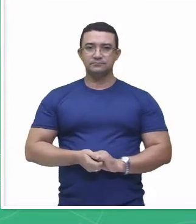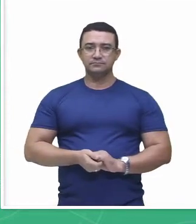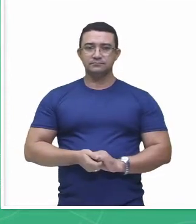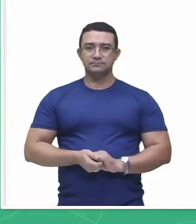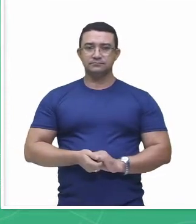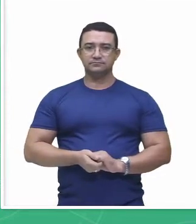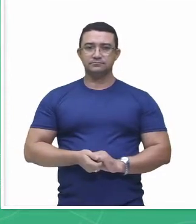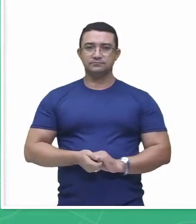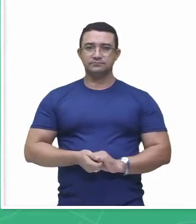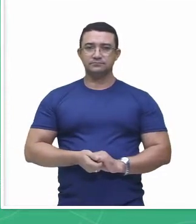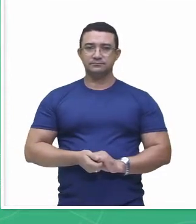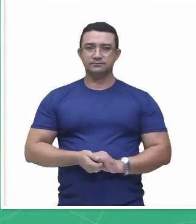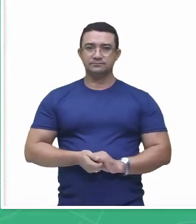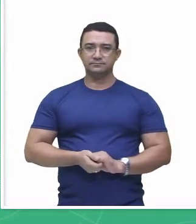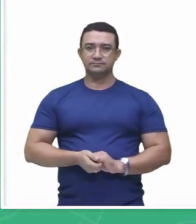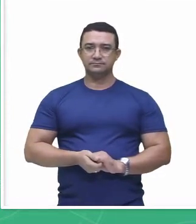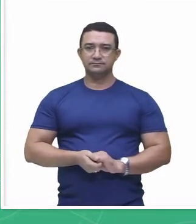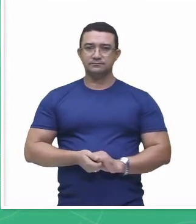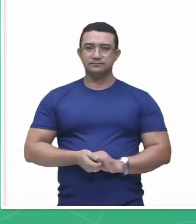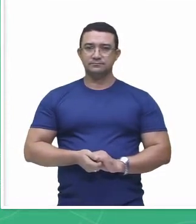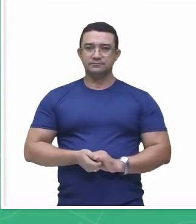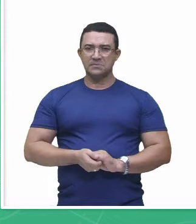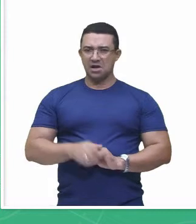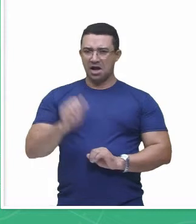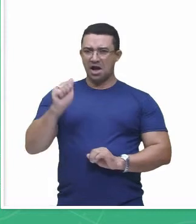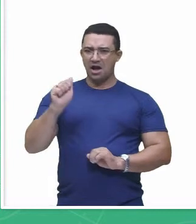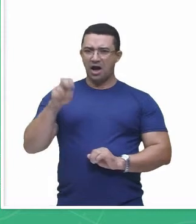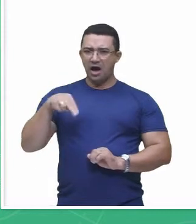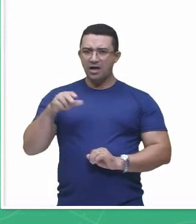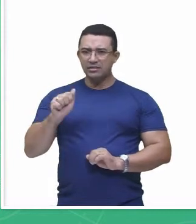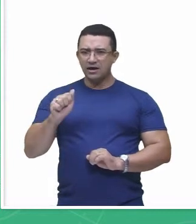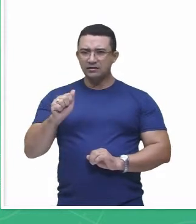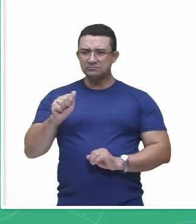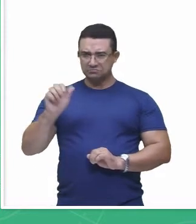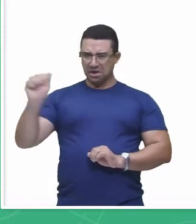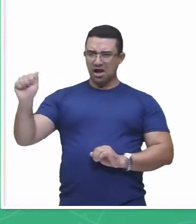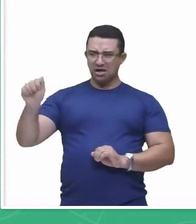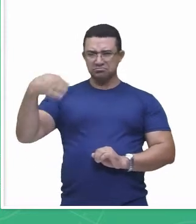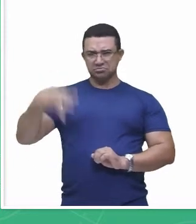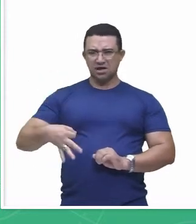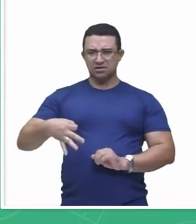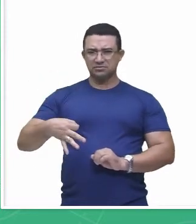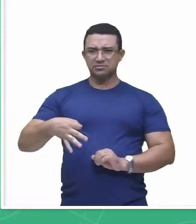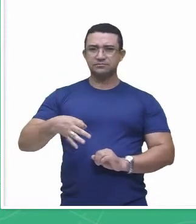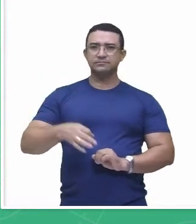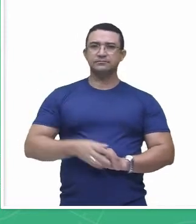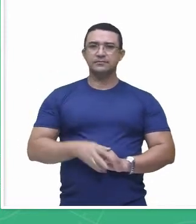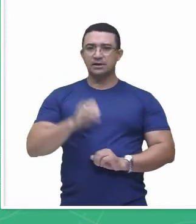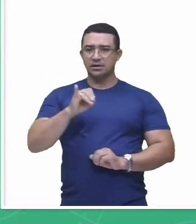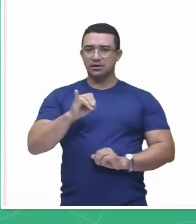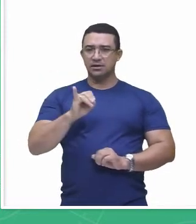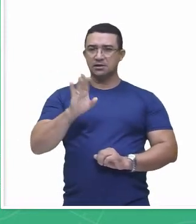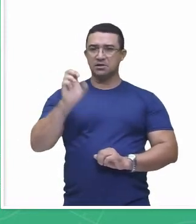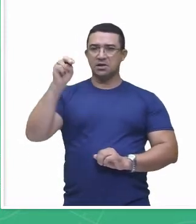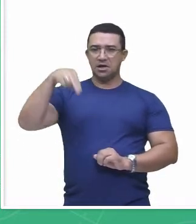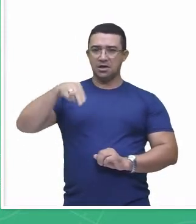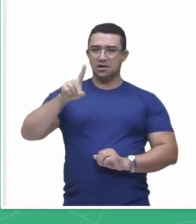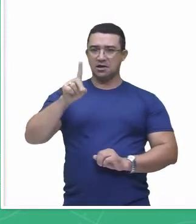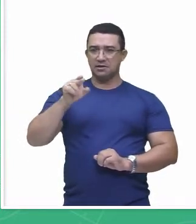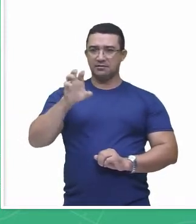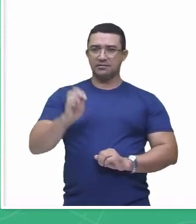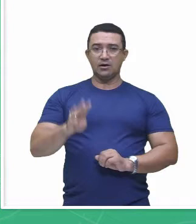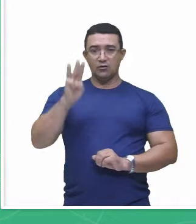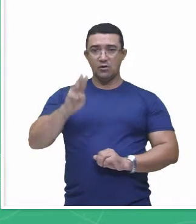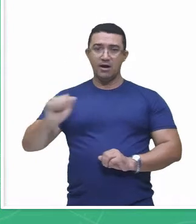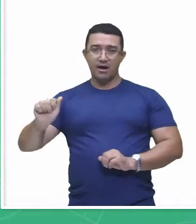uma. Seria, a Ana Paula, está correta? A letra A. Juan está leyendo las notícias? Ou seria o Yendrel?